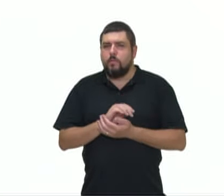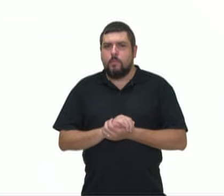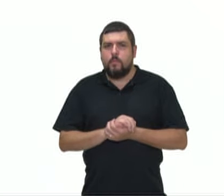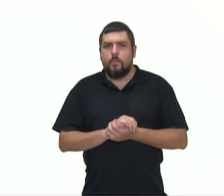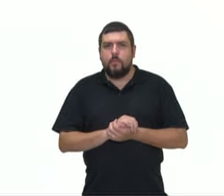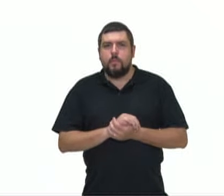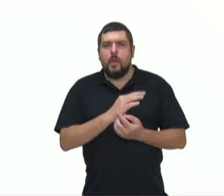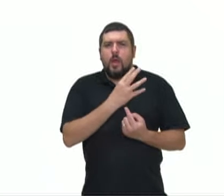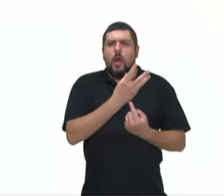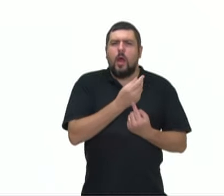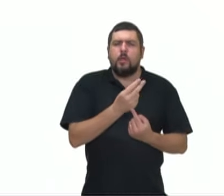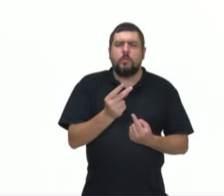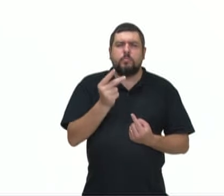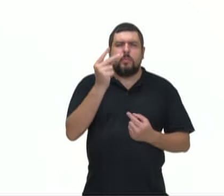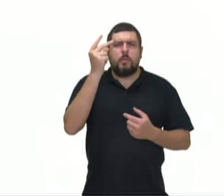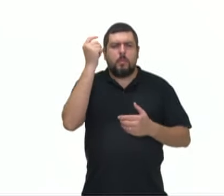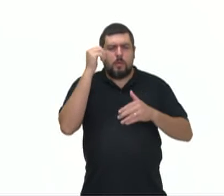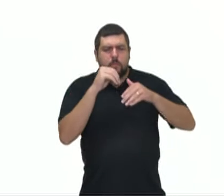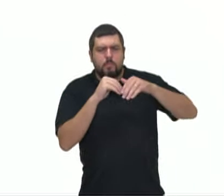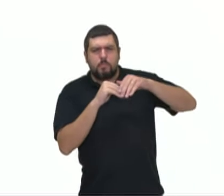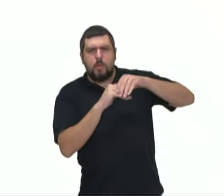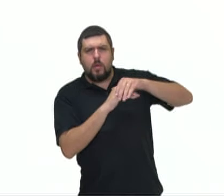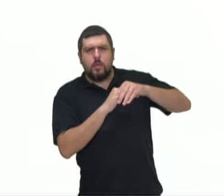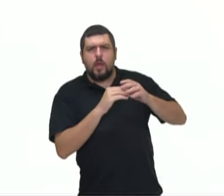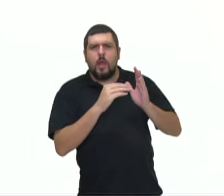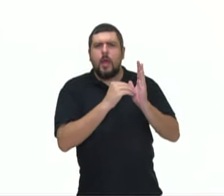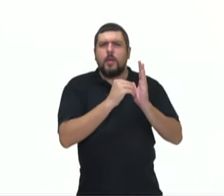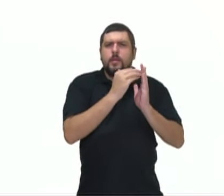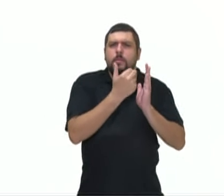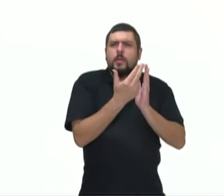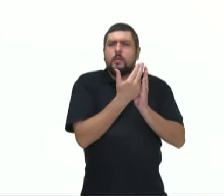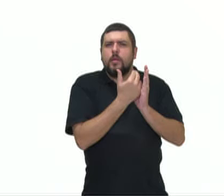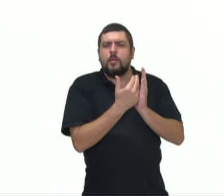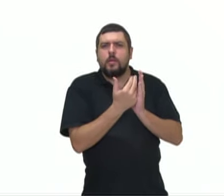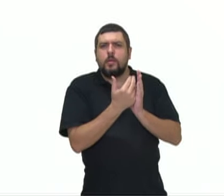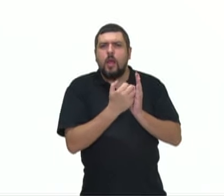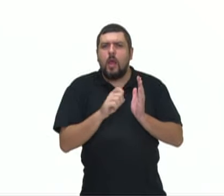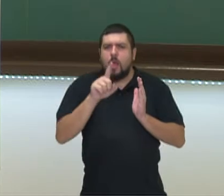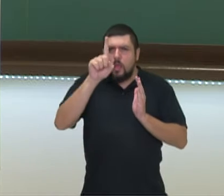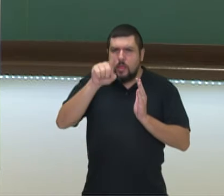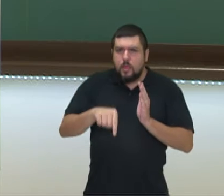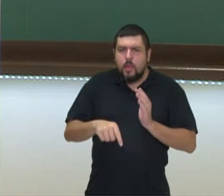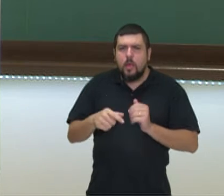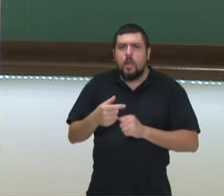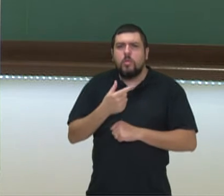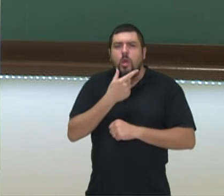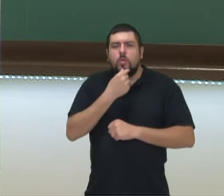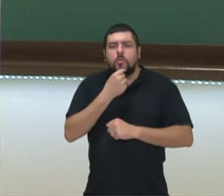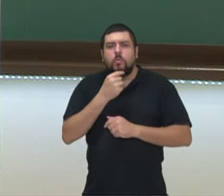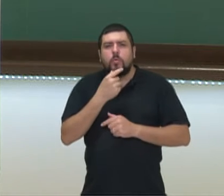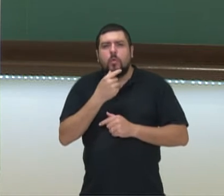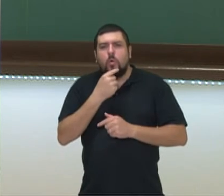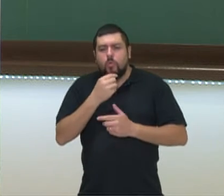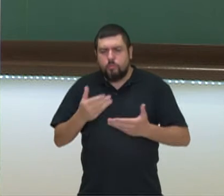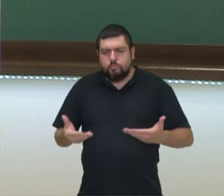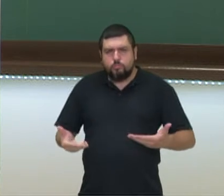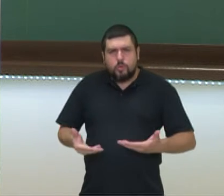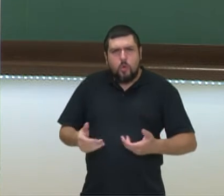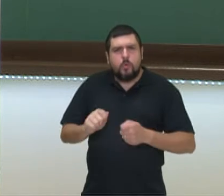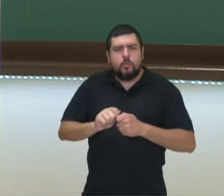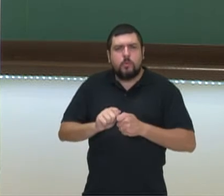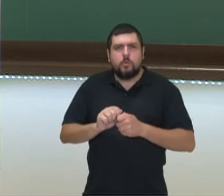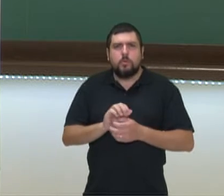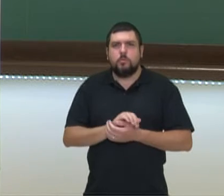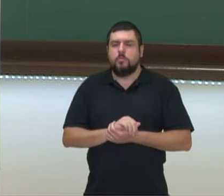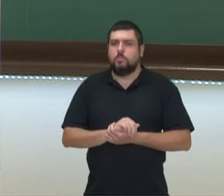amplo conjunto de desenhos, pinturas e inscrições realizadas pelo homem moderno. Tenho certeza que você, prestando atenção